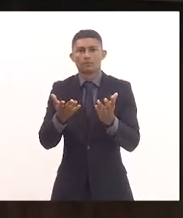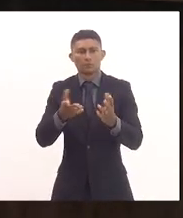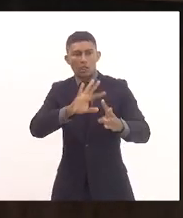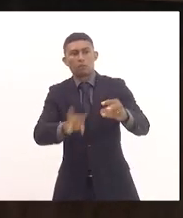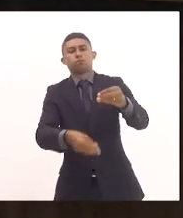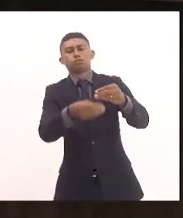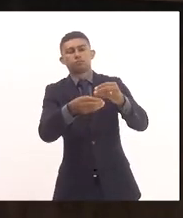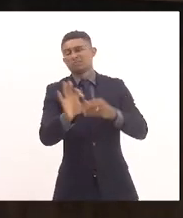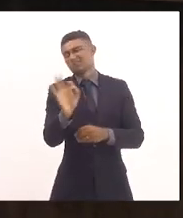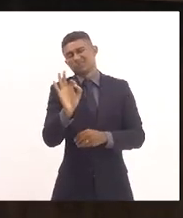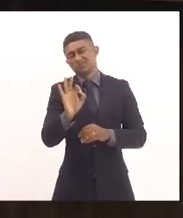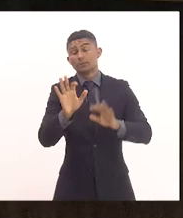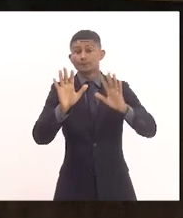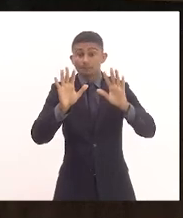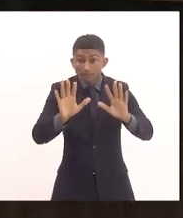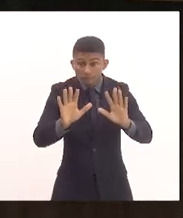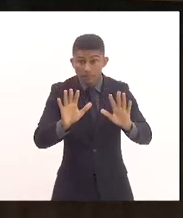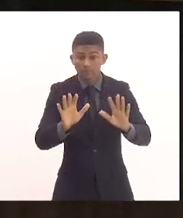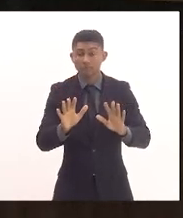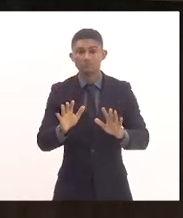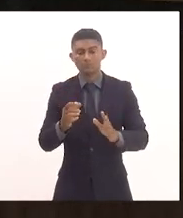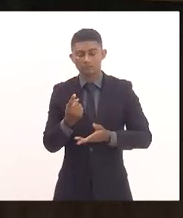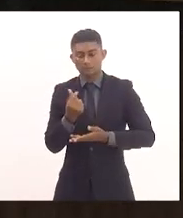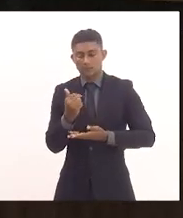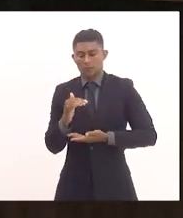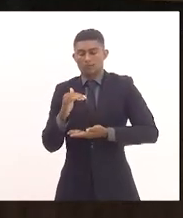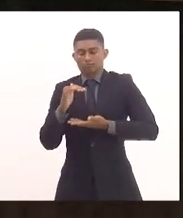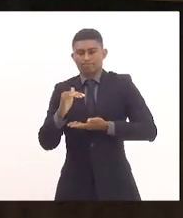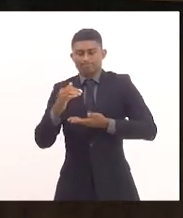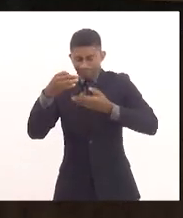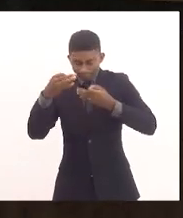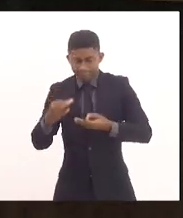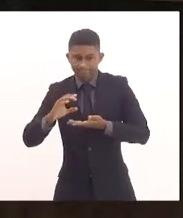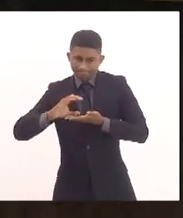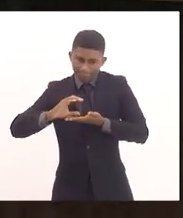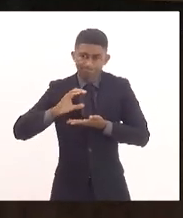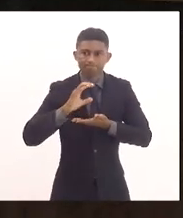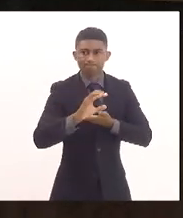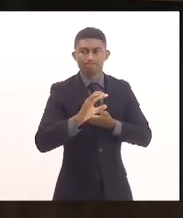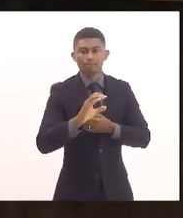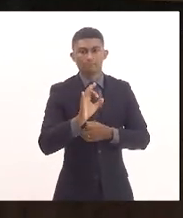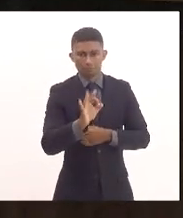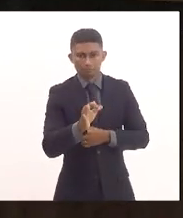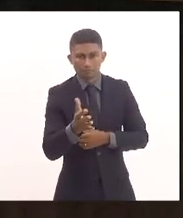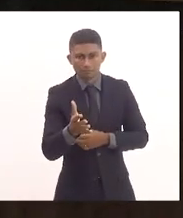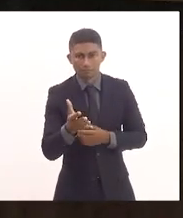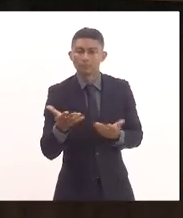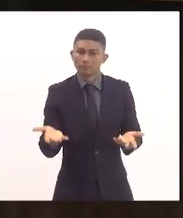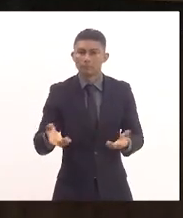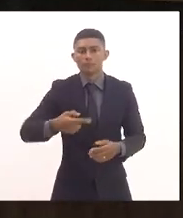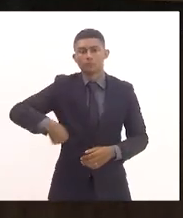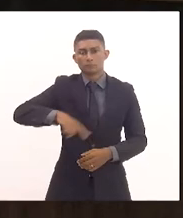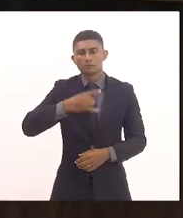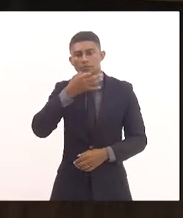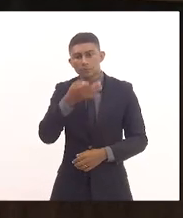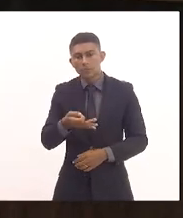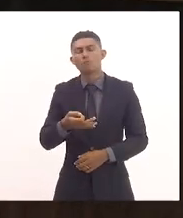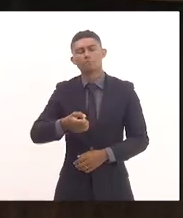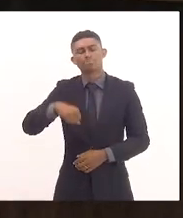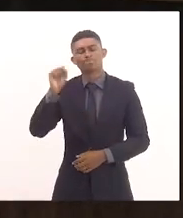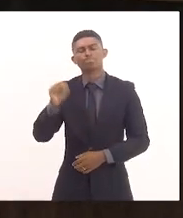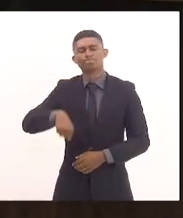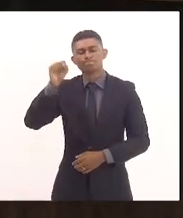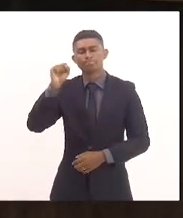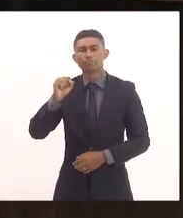garantir um recurso que seja realmente aplicado. Então, nosso parecer é amplamente favorável, que a gente